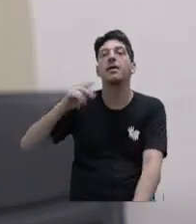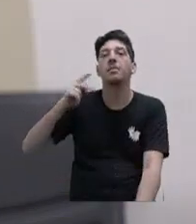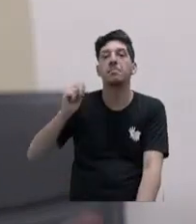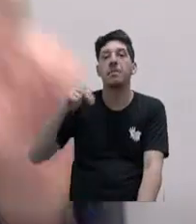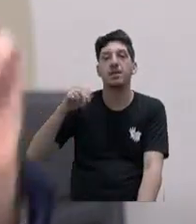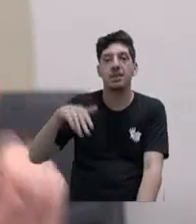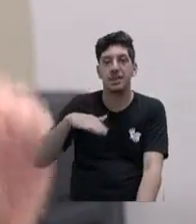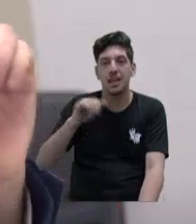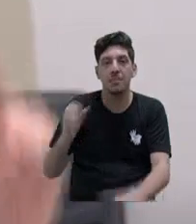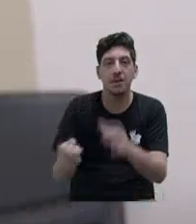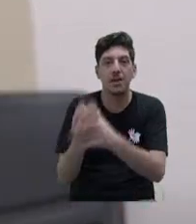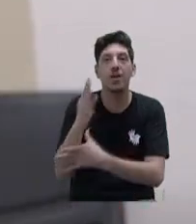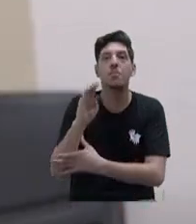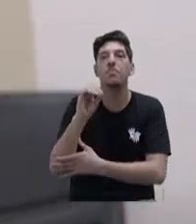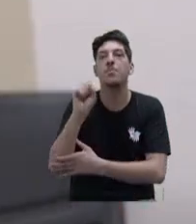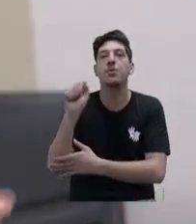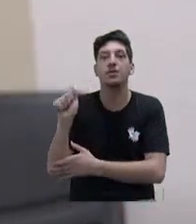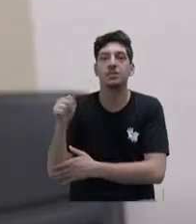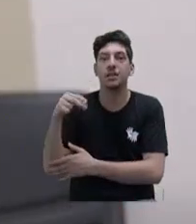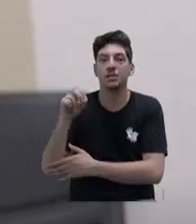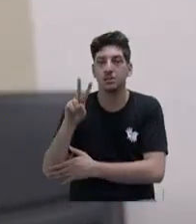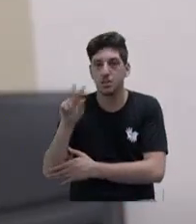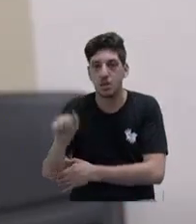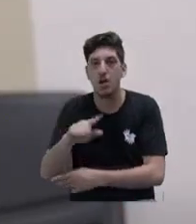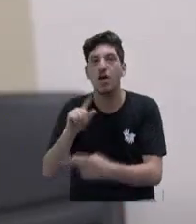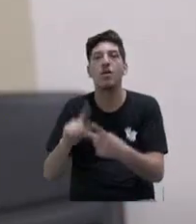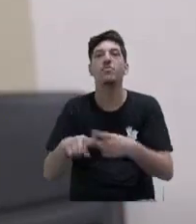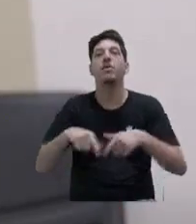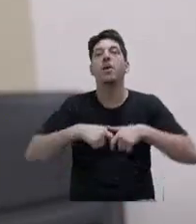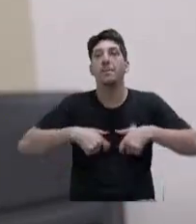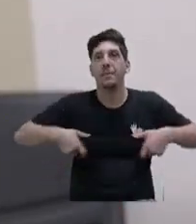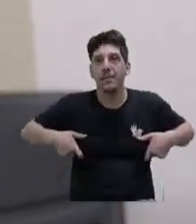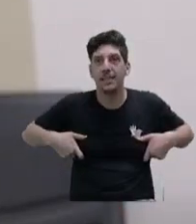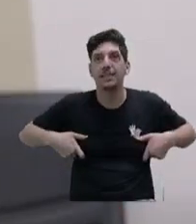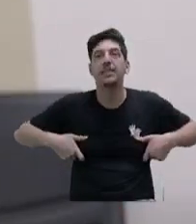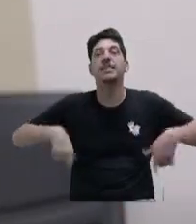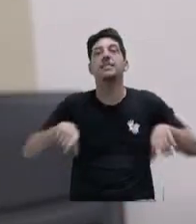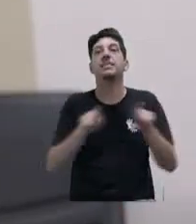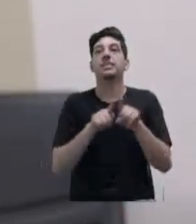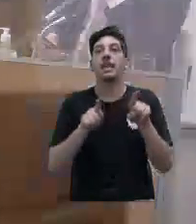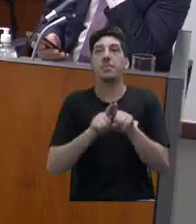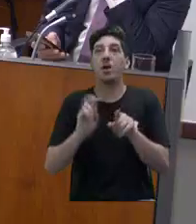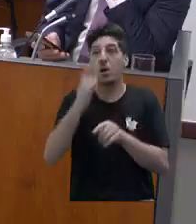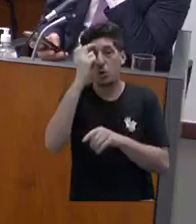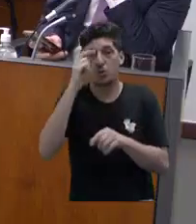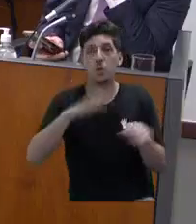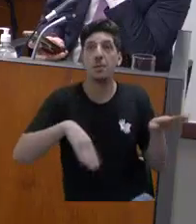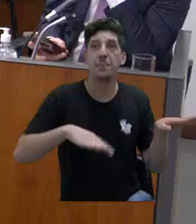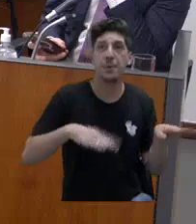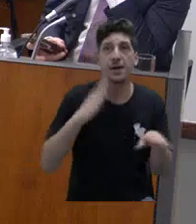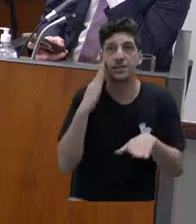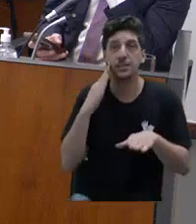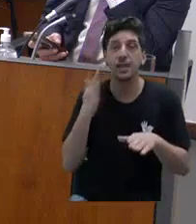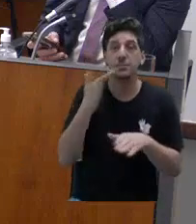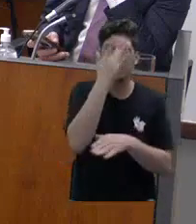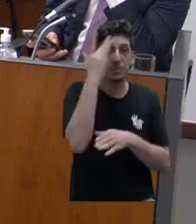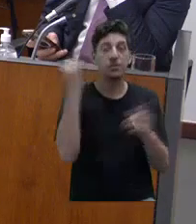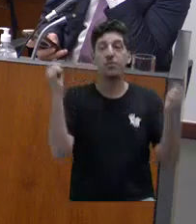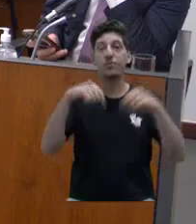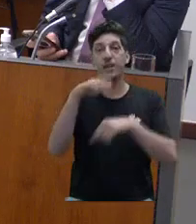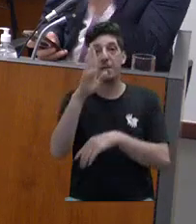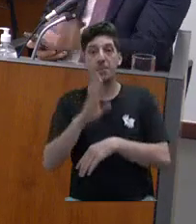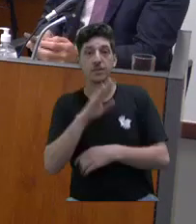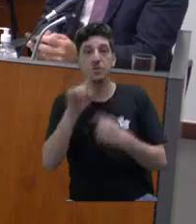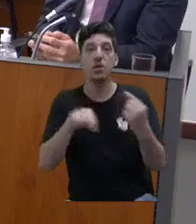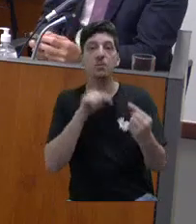bossa nova, que a Praia de Ipanema foi quem inventou o biquíni ou a cultura de praia mesmo. Então, as pessoas vêm no Brasil